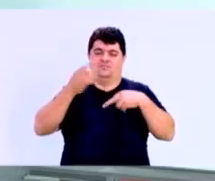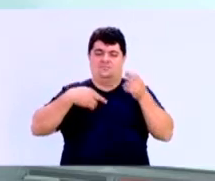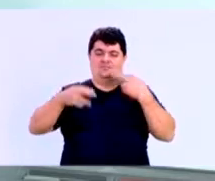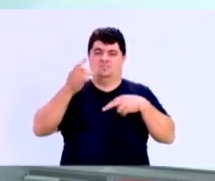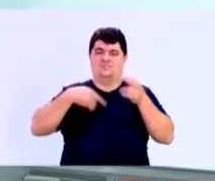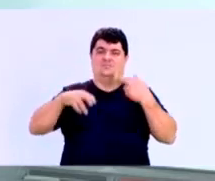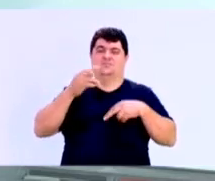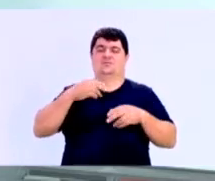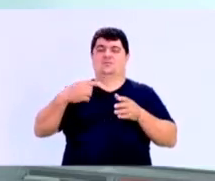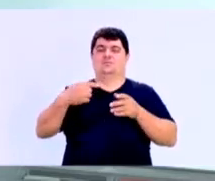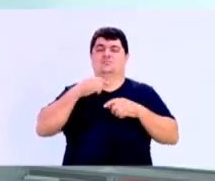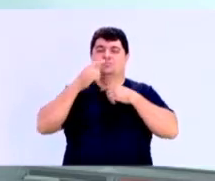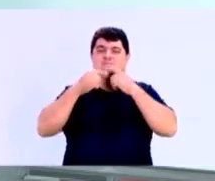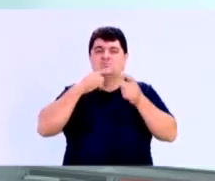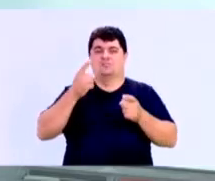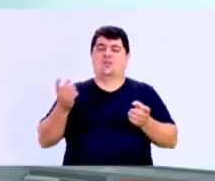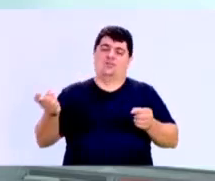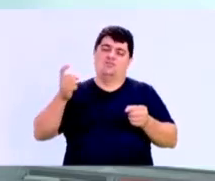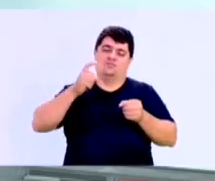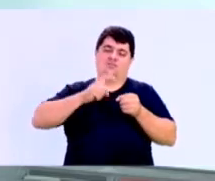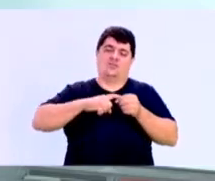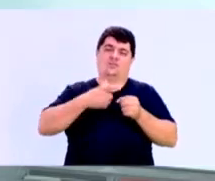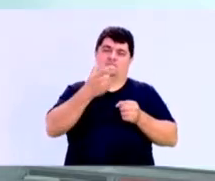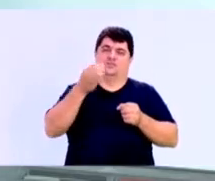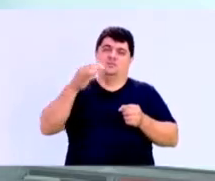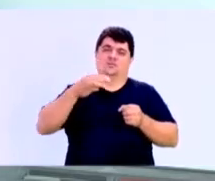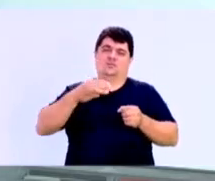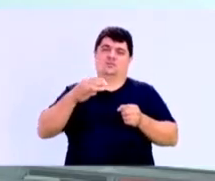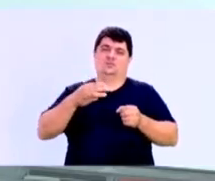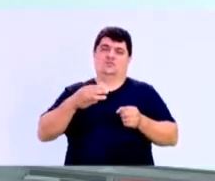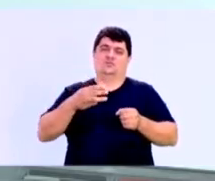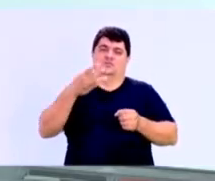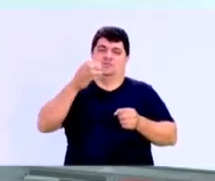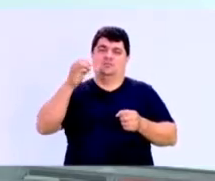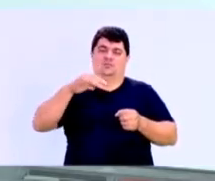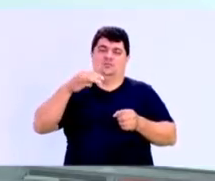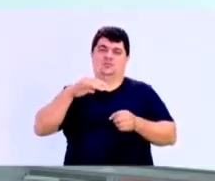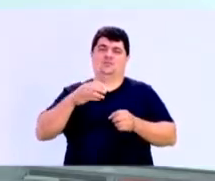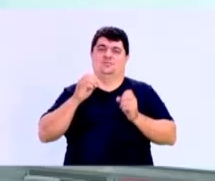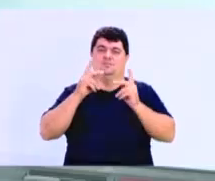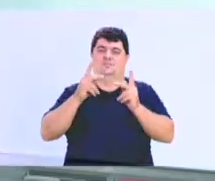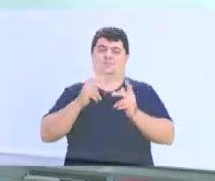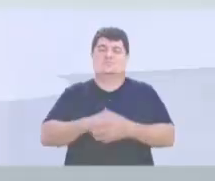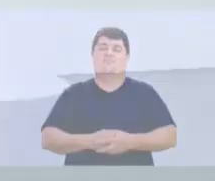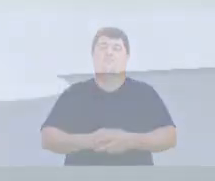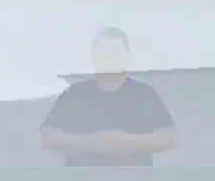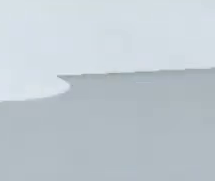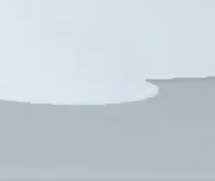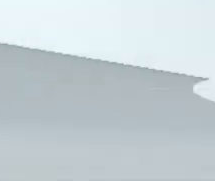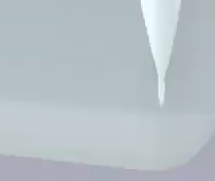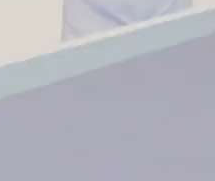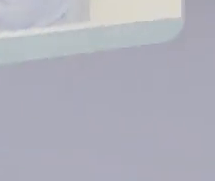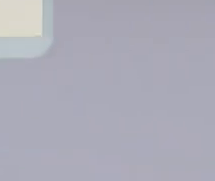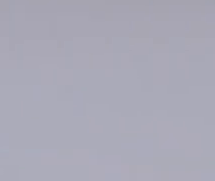passarem as dúvidas, e a gente vai voltar daqui 20 minutos e nós temos 30 minutos para corrigir. Até lá!